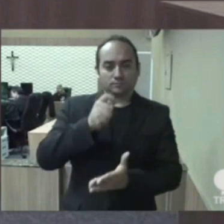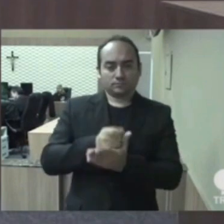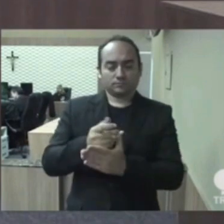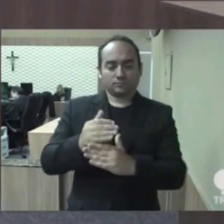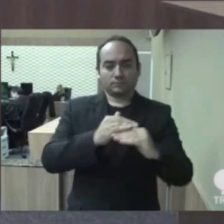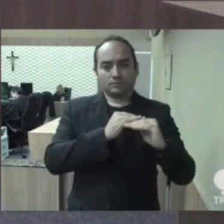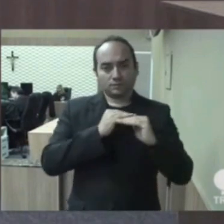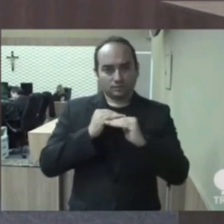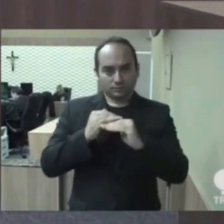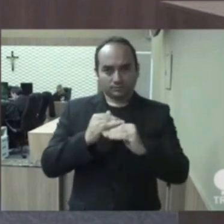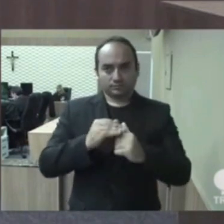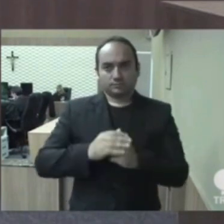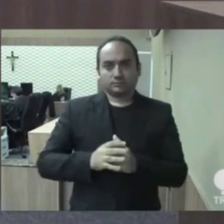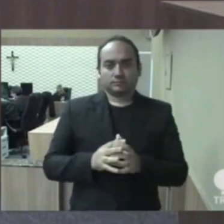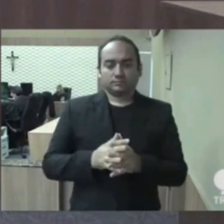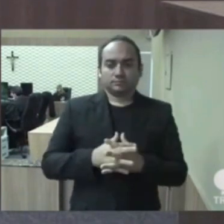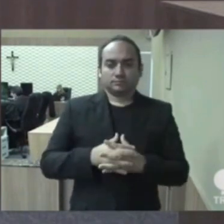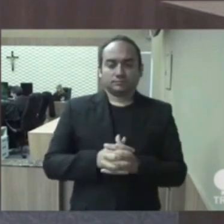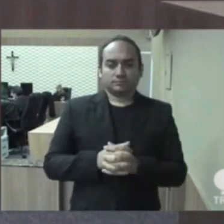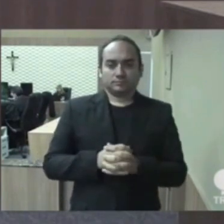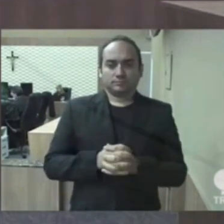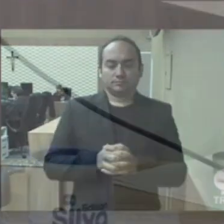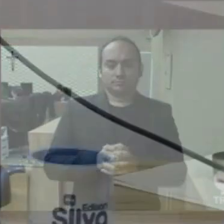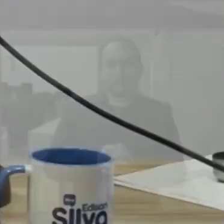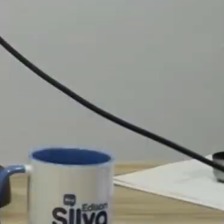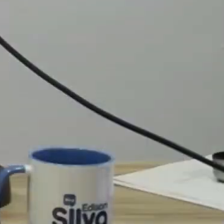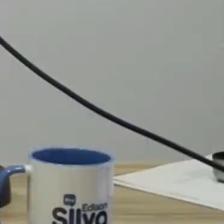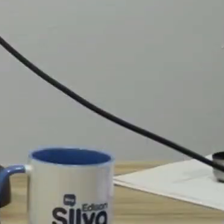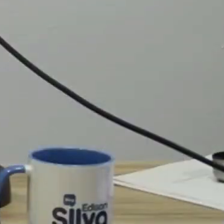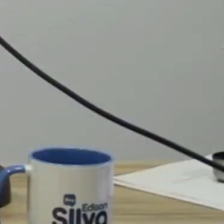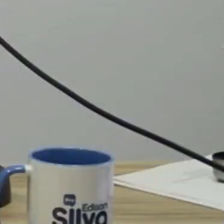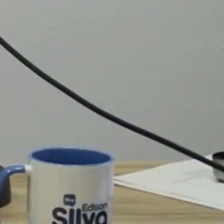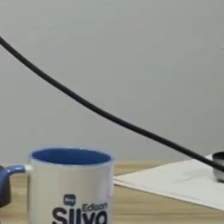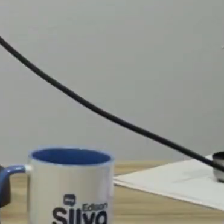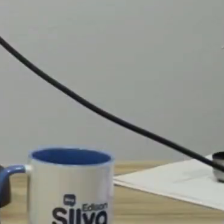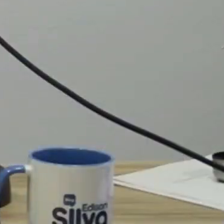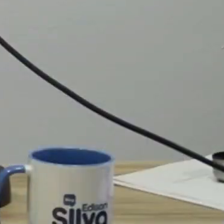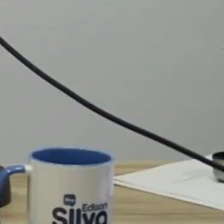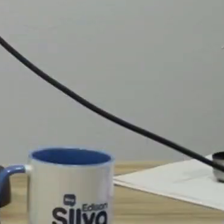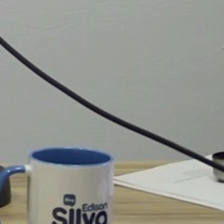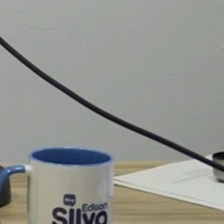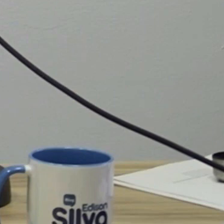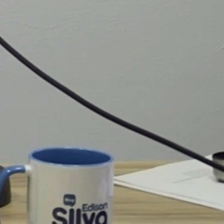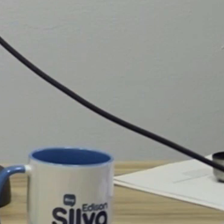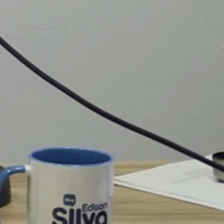Decisão unânime da Corte. Bom, proclamado o resultado,